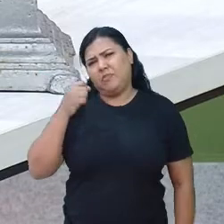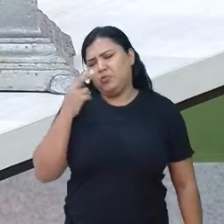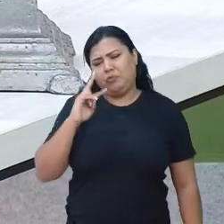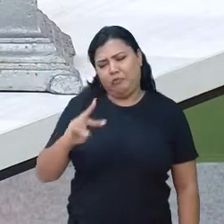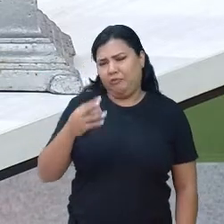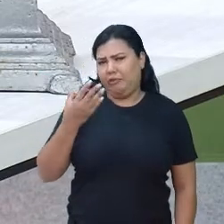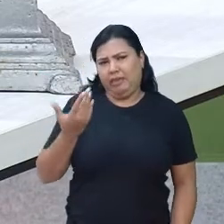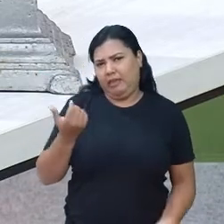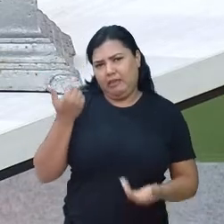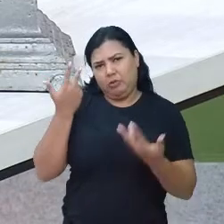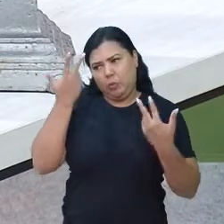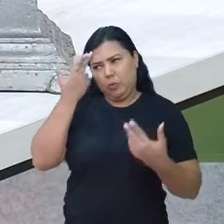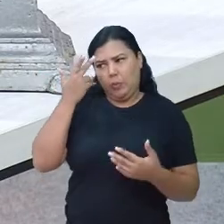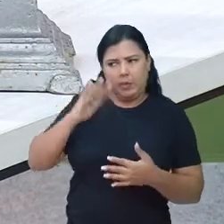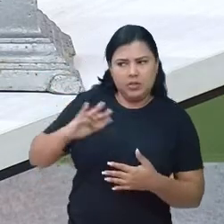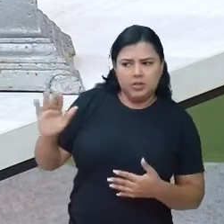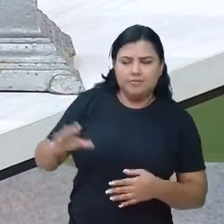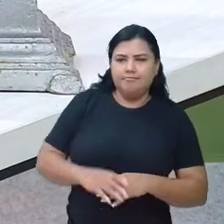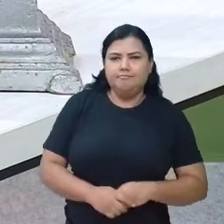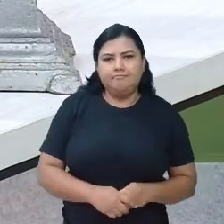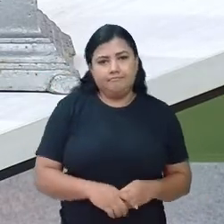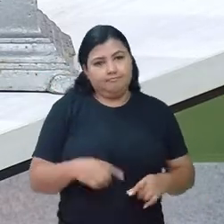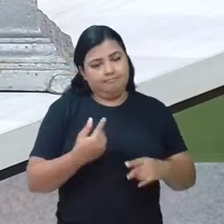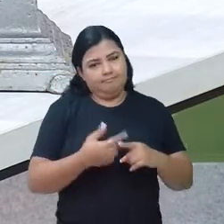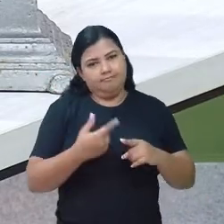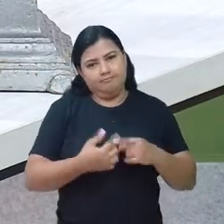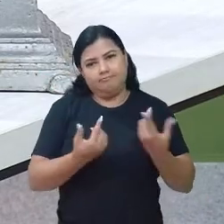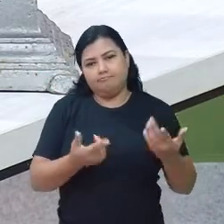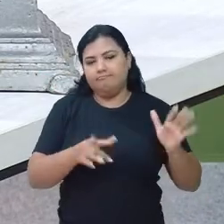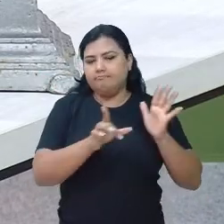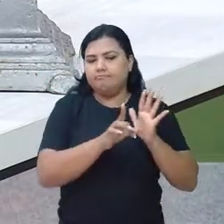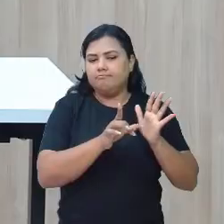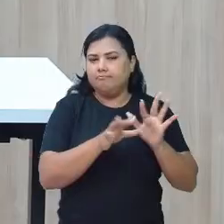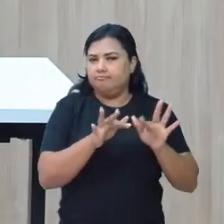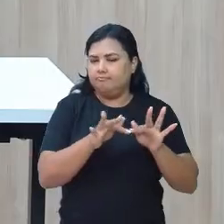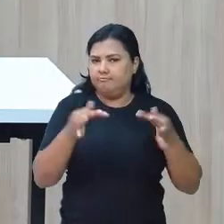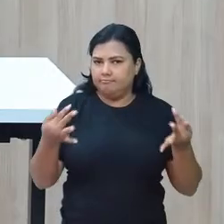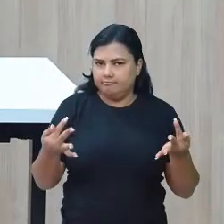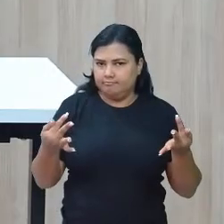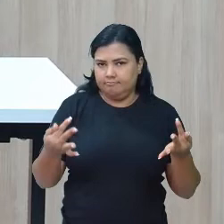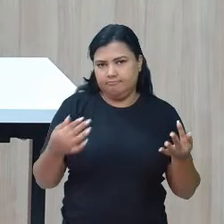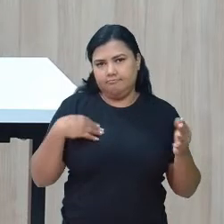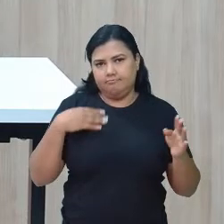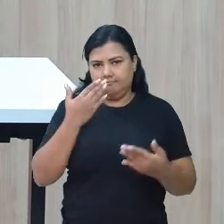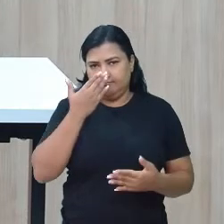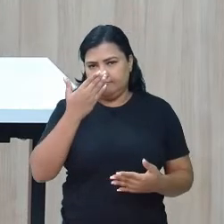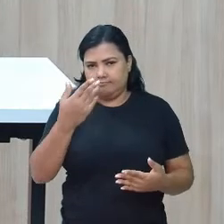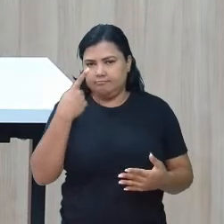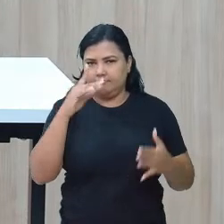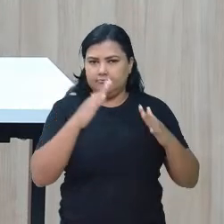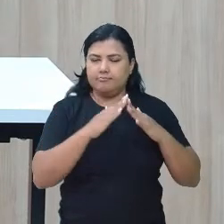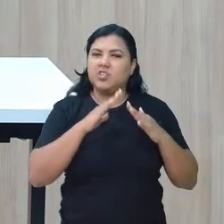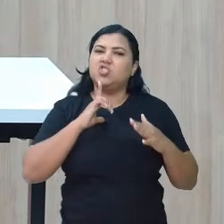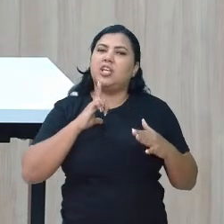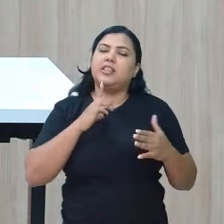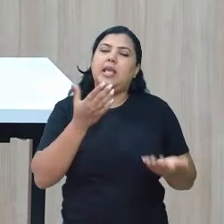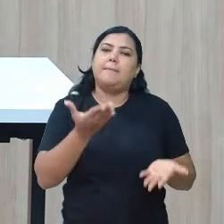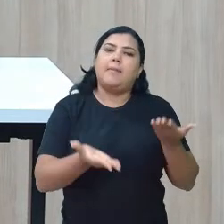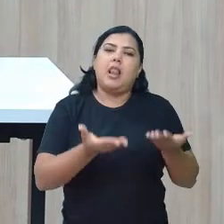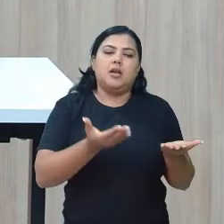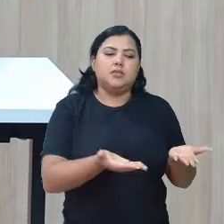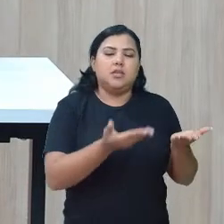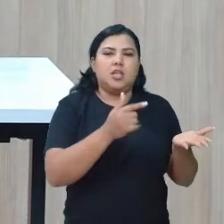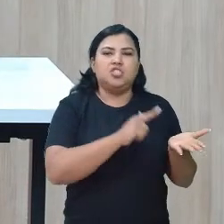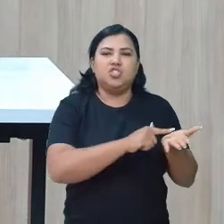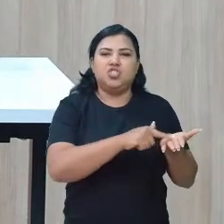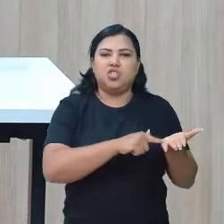com tanta facilidade, né? Ou seja, numa quitanda mais simples que você possa encontrar aí perto da sua casa, você vai perceber que já existe a balança